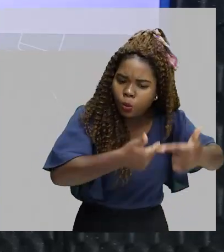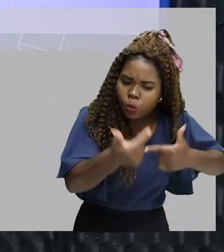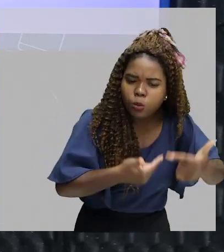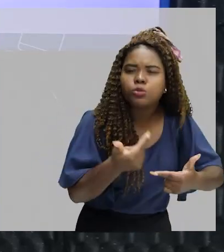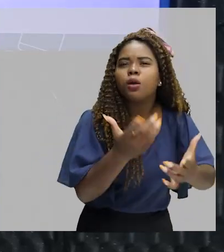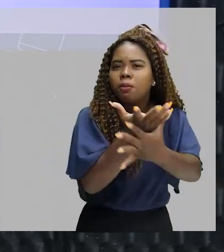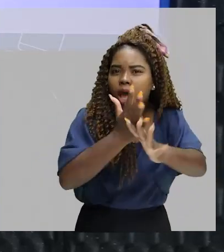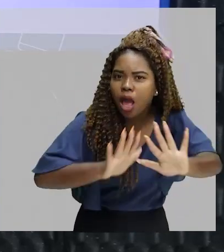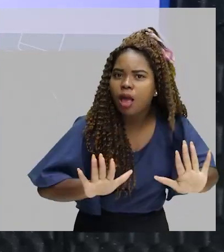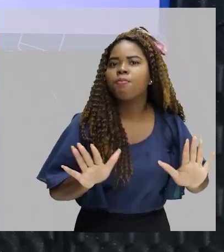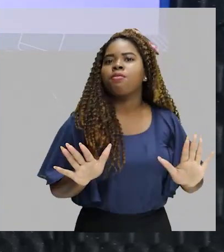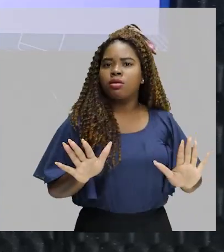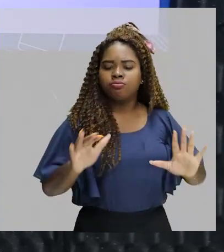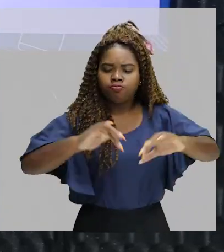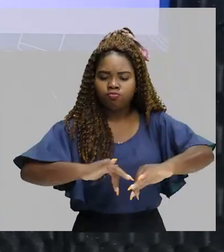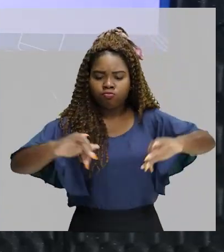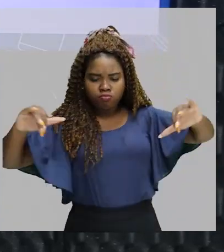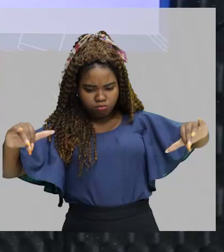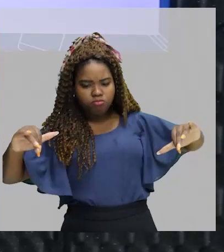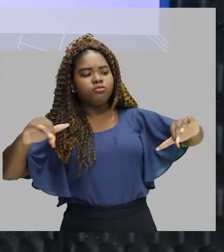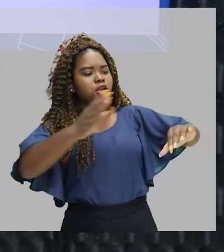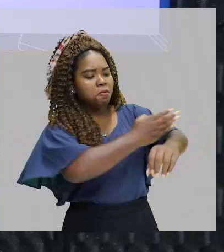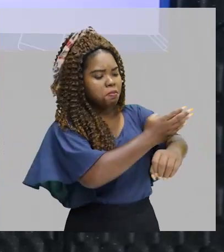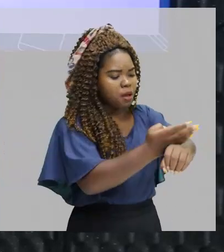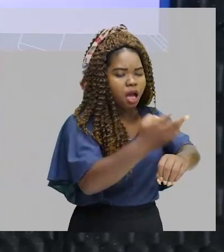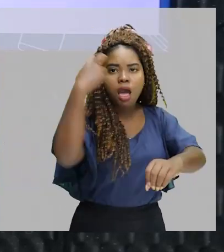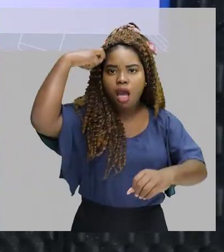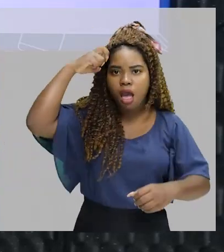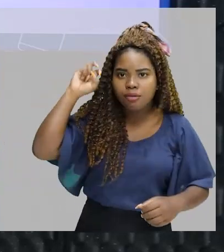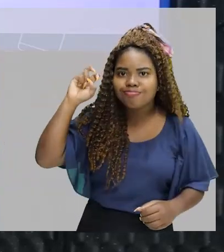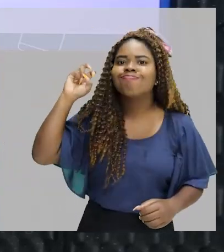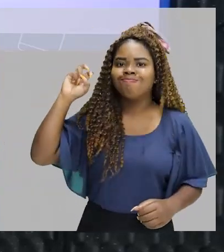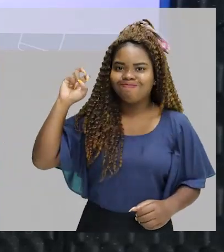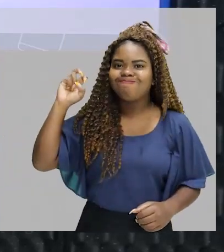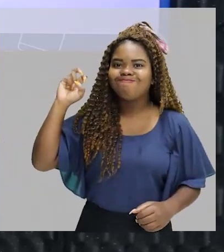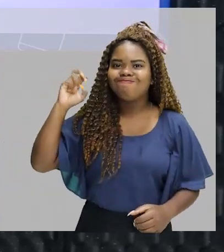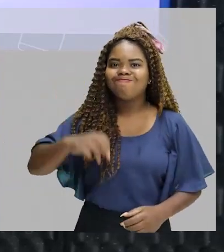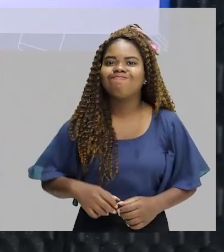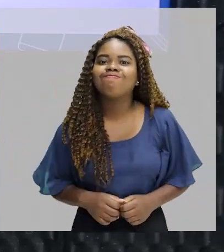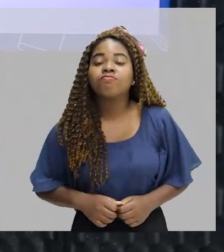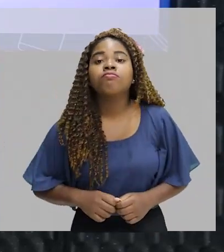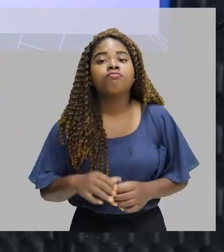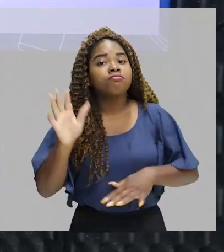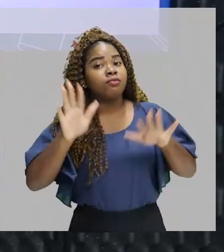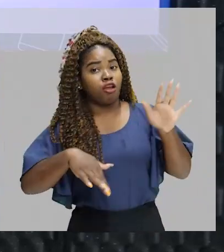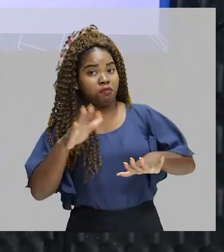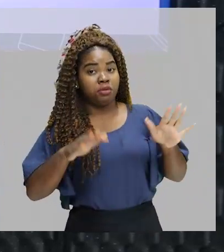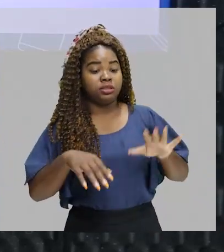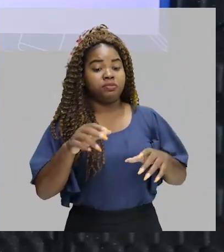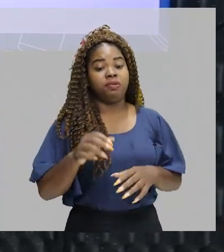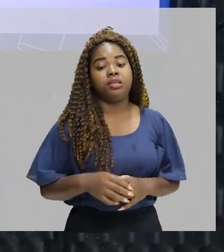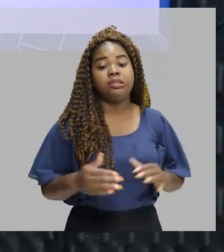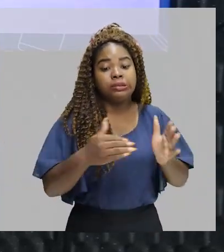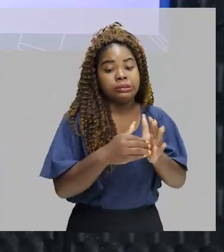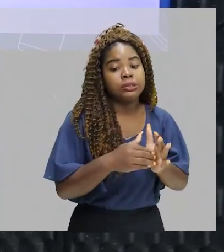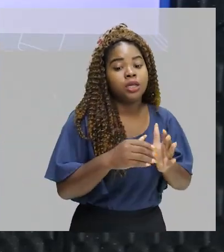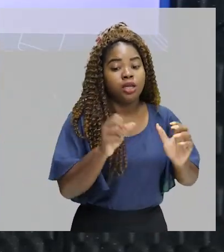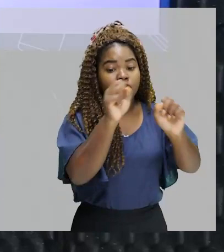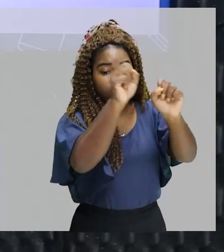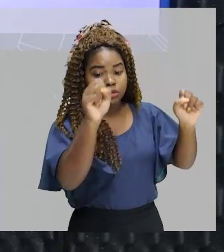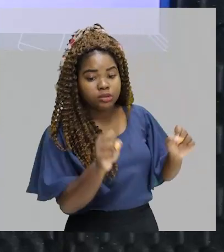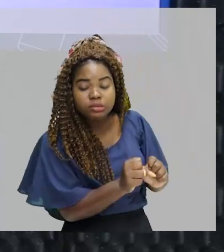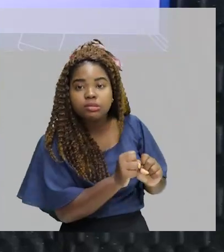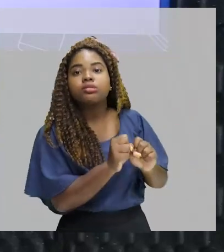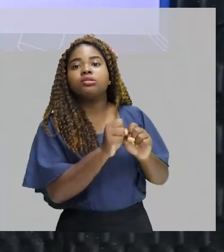segregação racial, na separação entre brancos e negros. Então, às vezes, até o sistema político tem essas características também